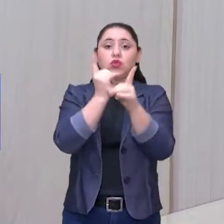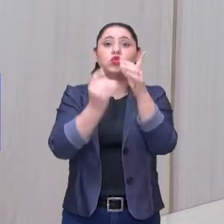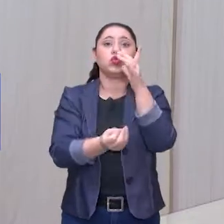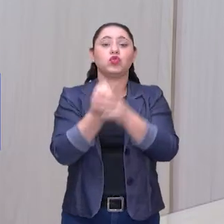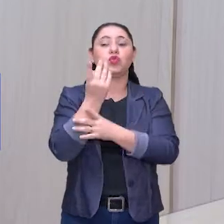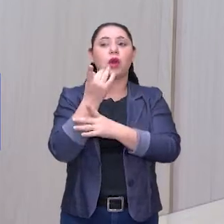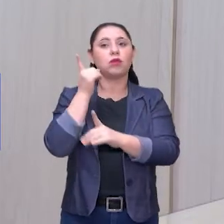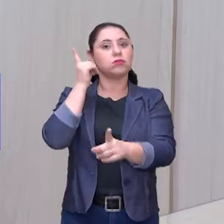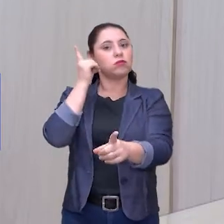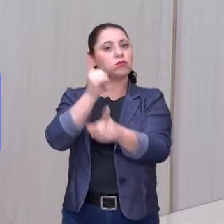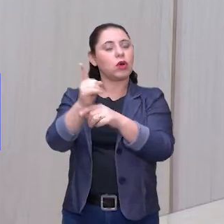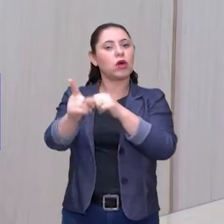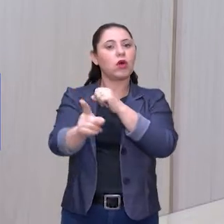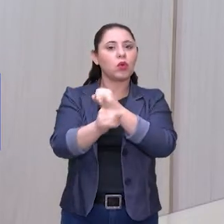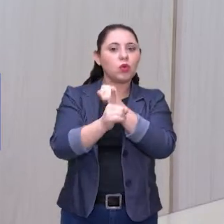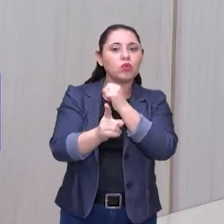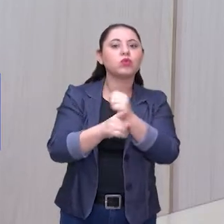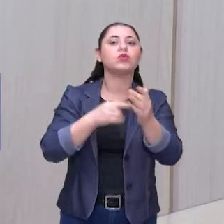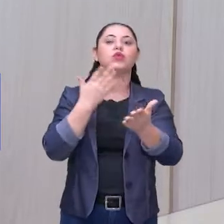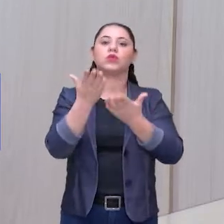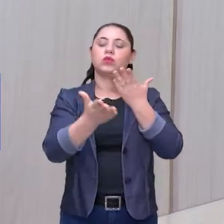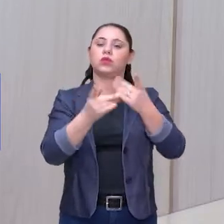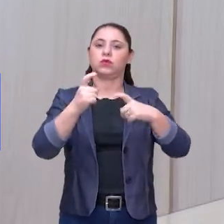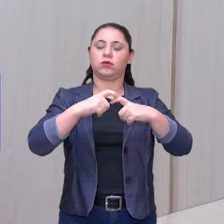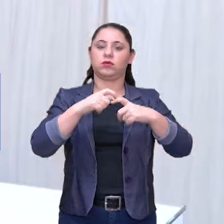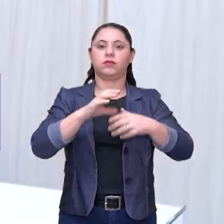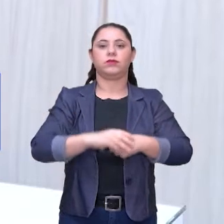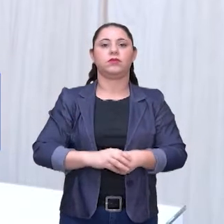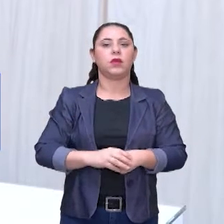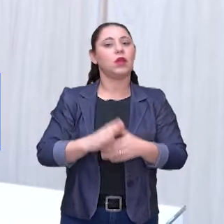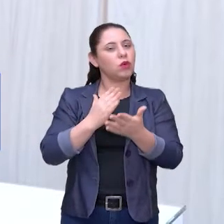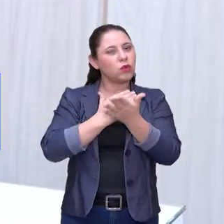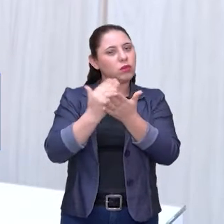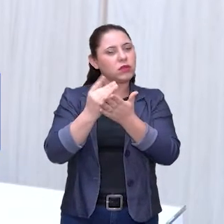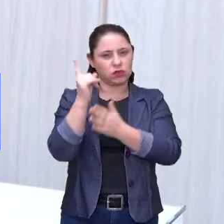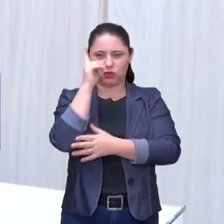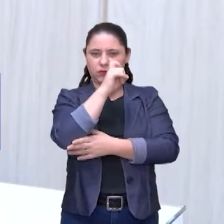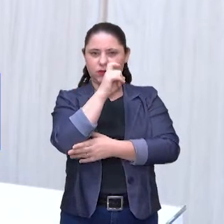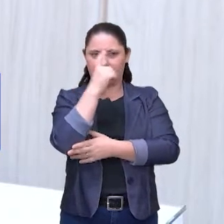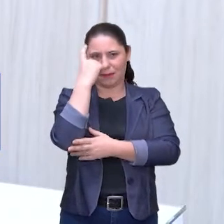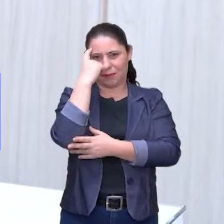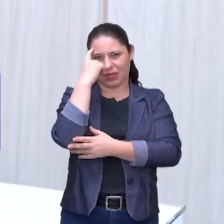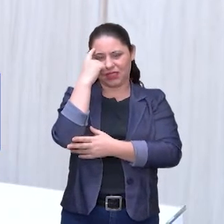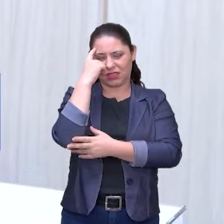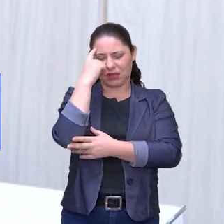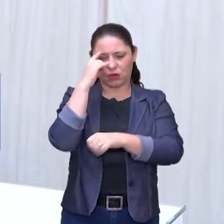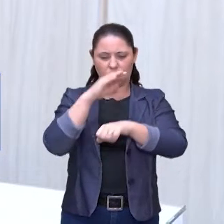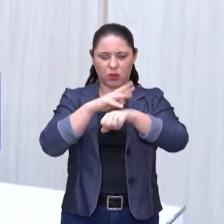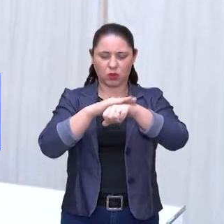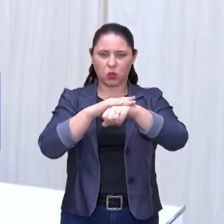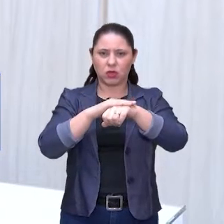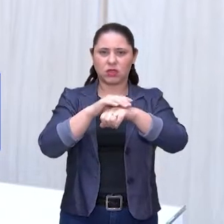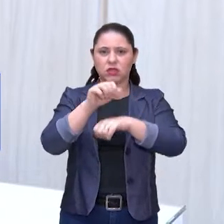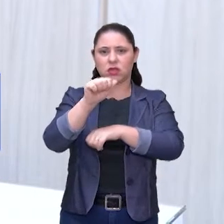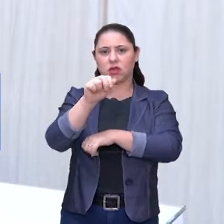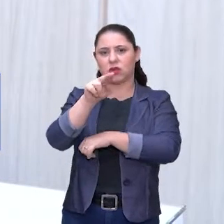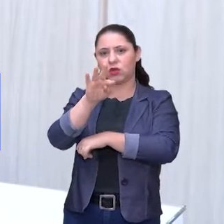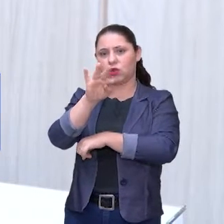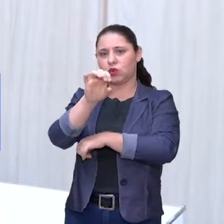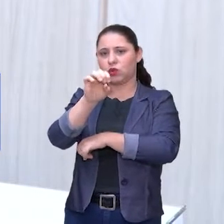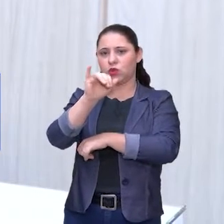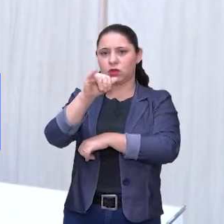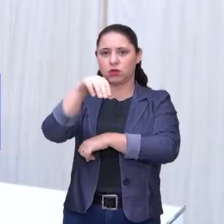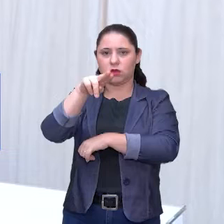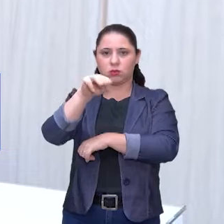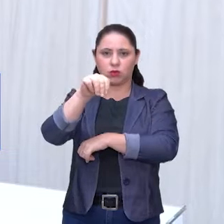Como que é? Logo que apareceu, você já tem que procurar um dermato? Às vezes é muito difícil no começo a gente pensar em uma doença